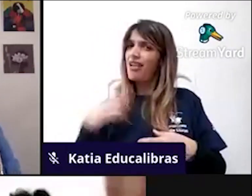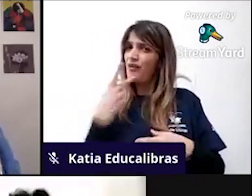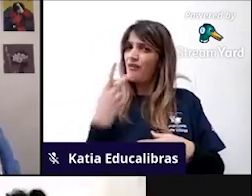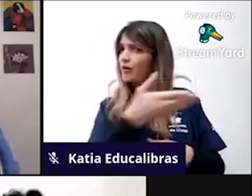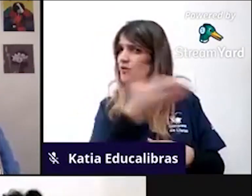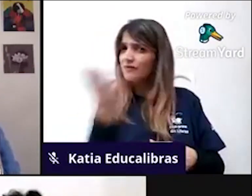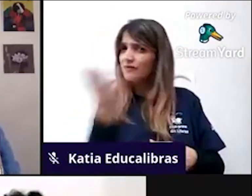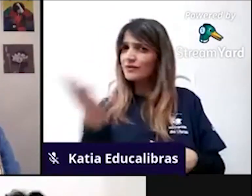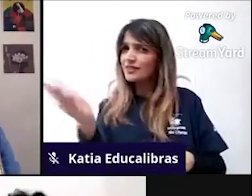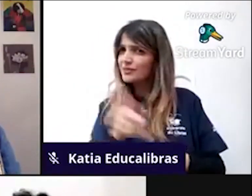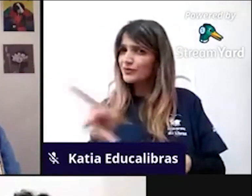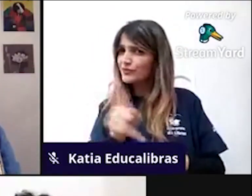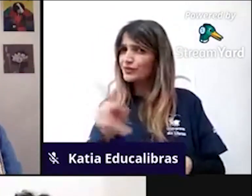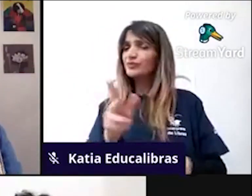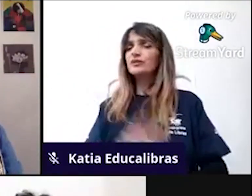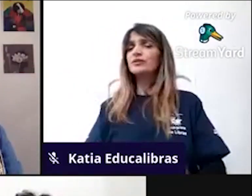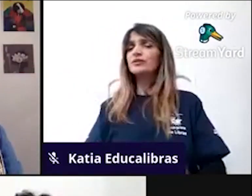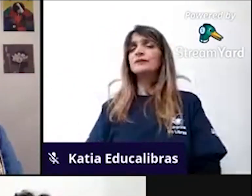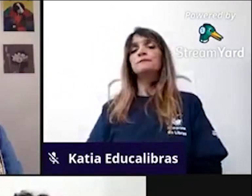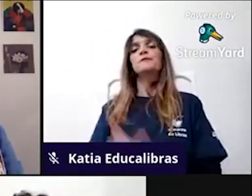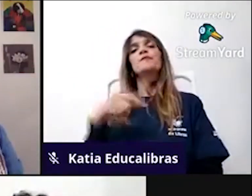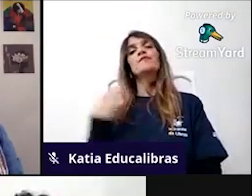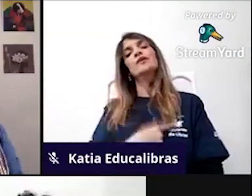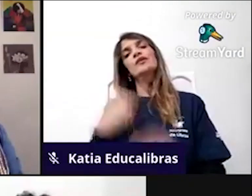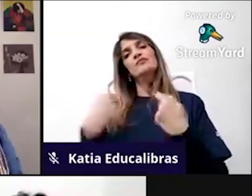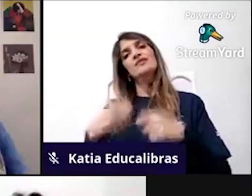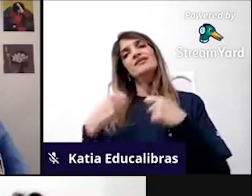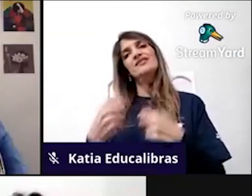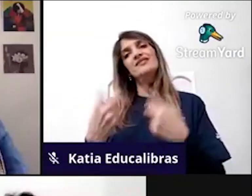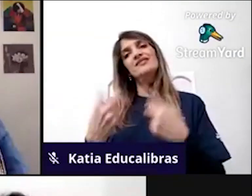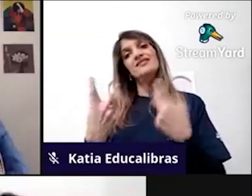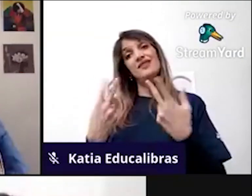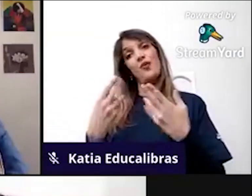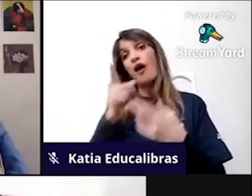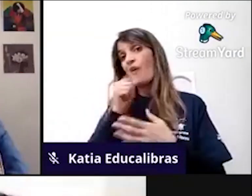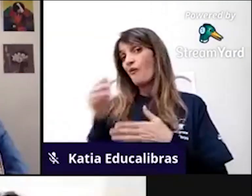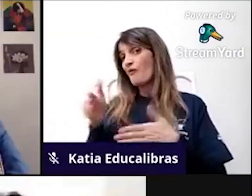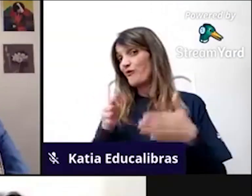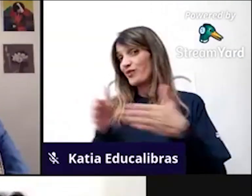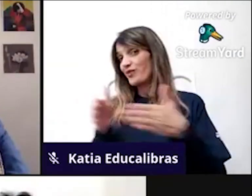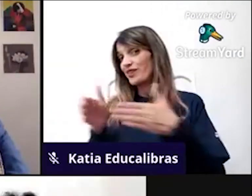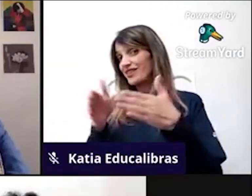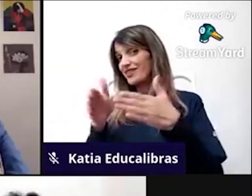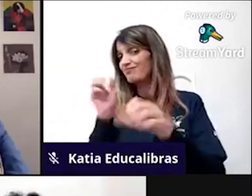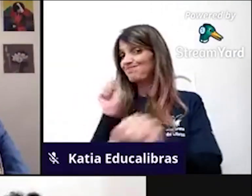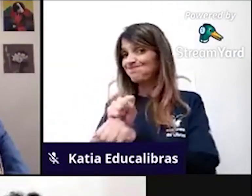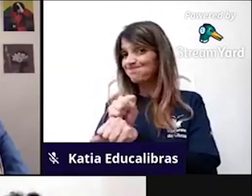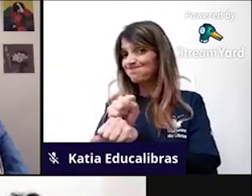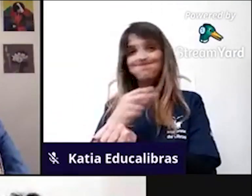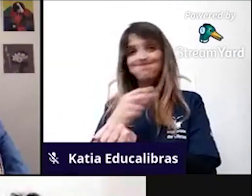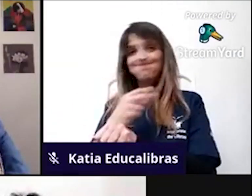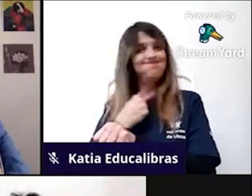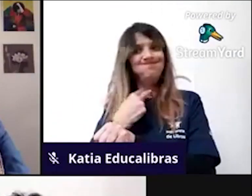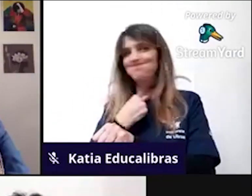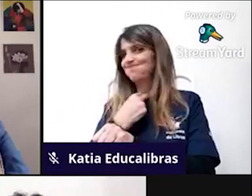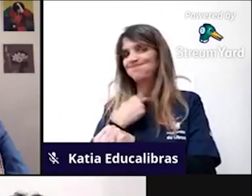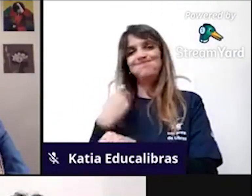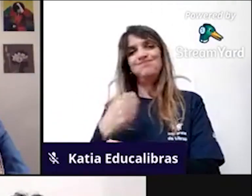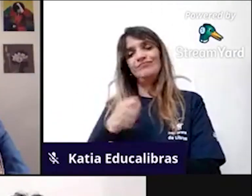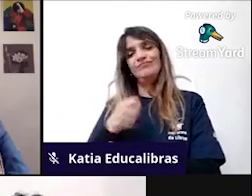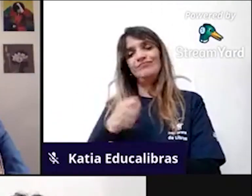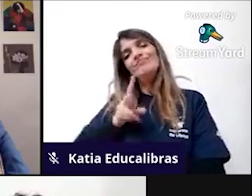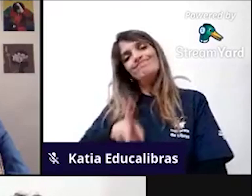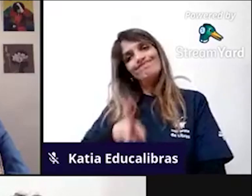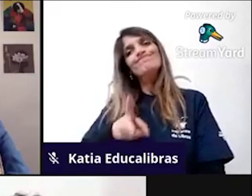educadores e educadoras, que nós precisamos ser que nem o rio. Nós não podemos parar. Nós temos que seguir